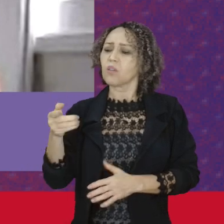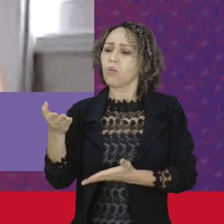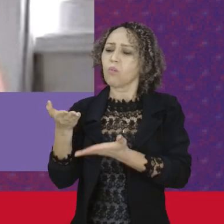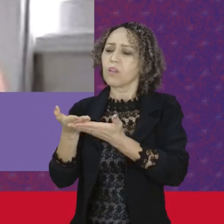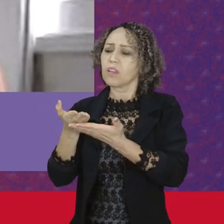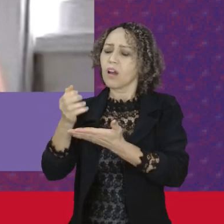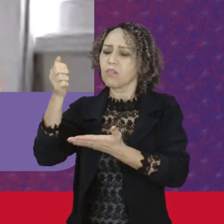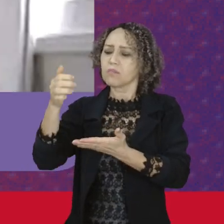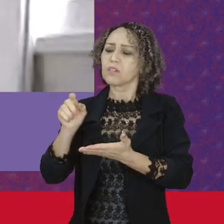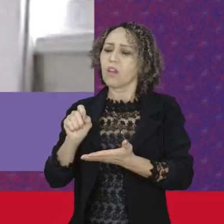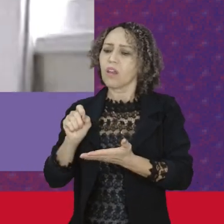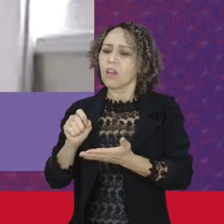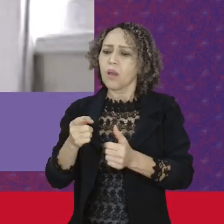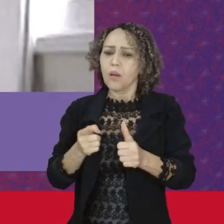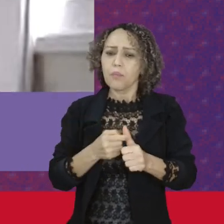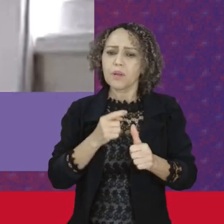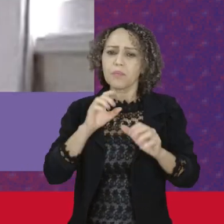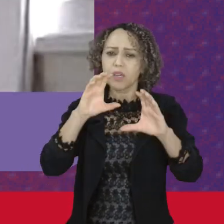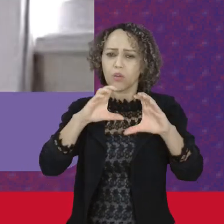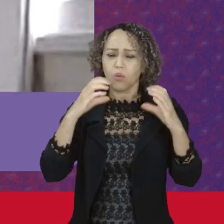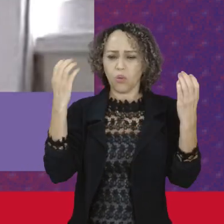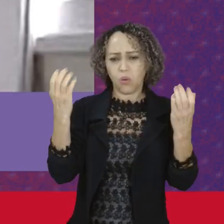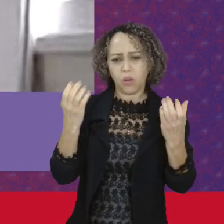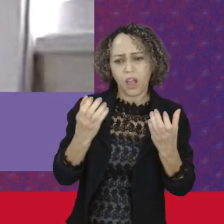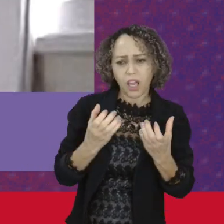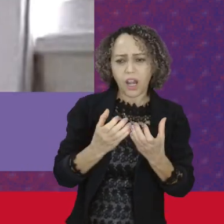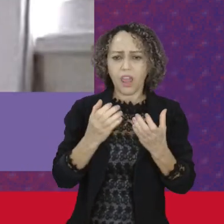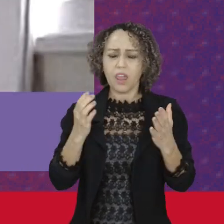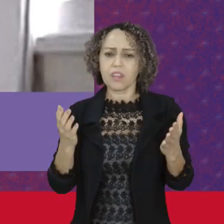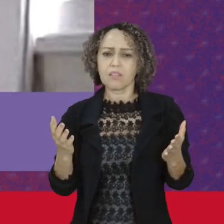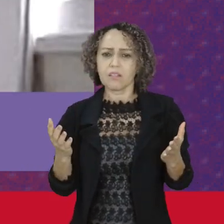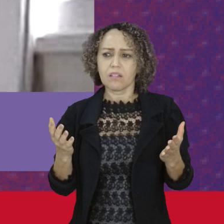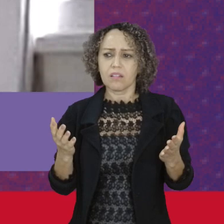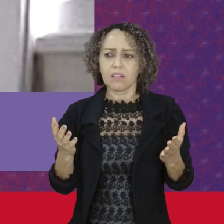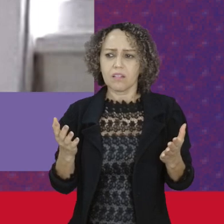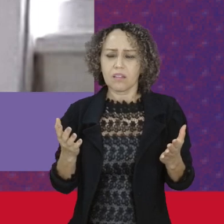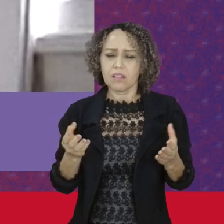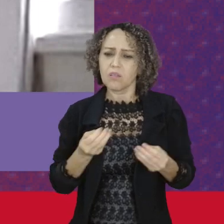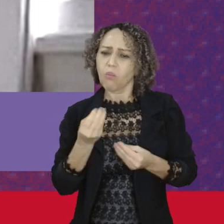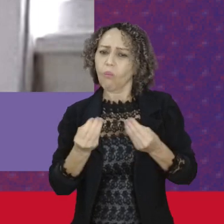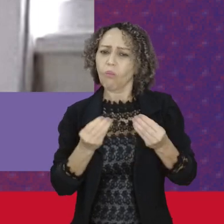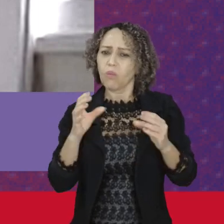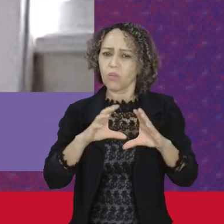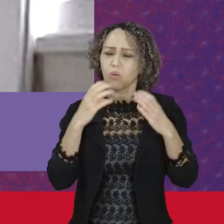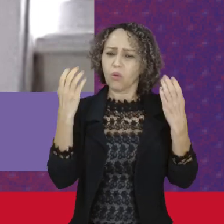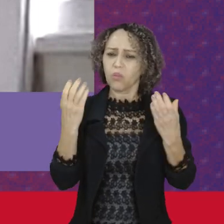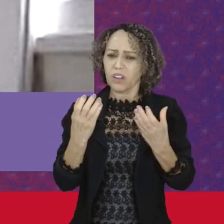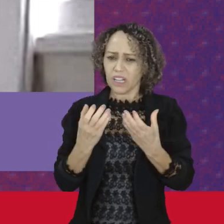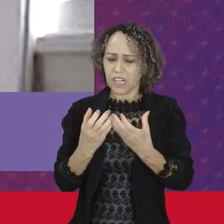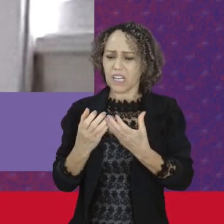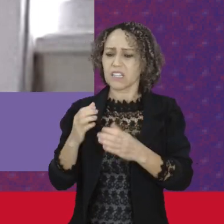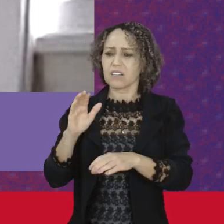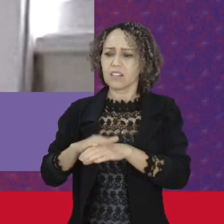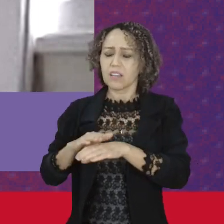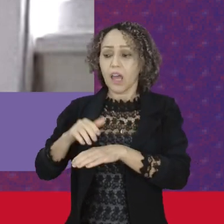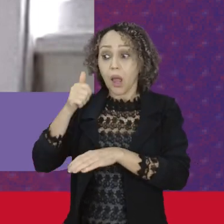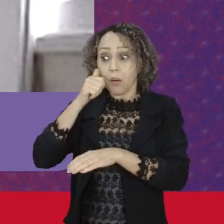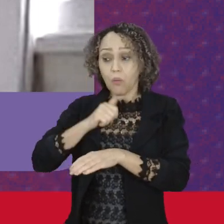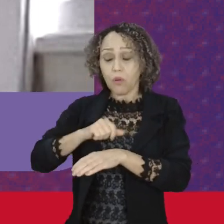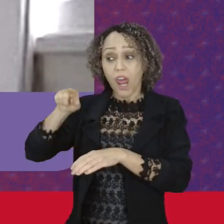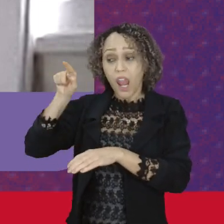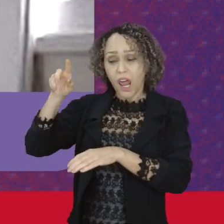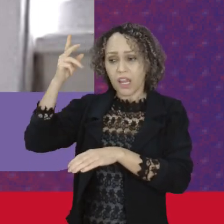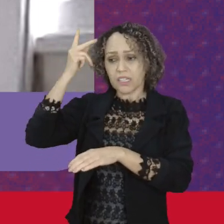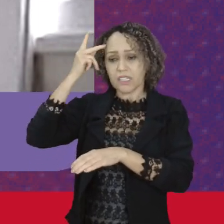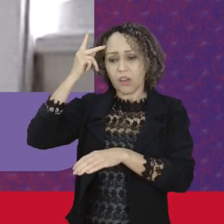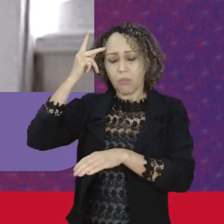encontro, o primeiro congresso, não sei se agora não recordo se o primeiro congresso, o primeiro encontro da mulher paulista, que trouxe